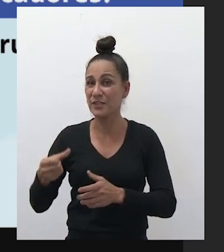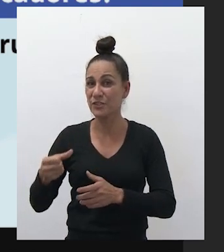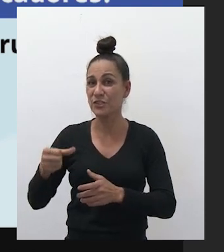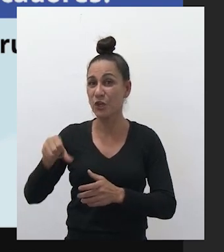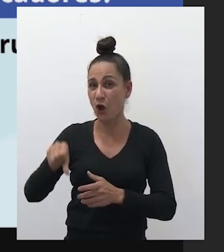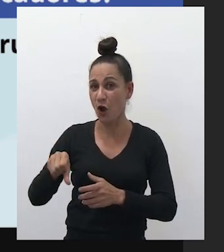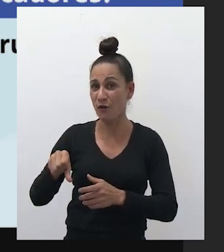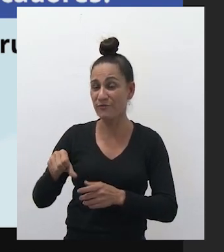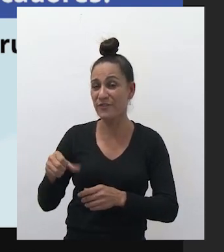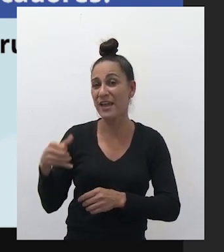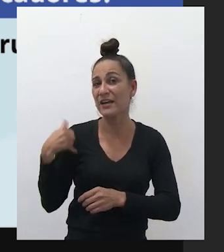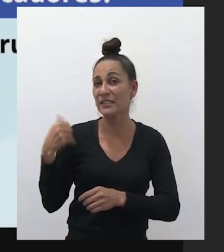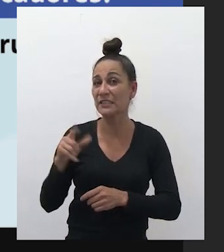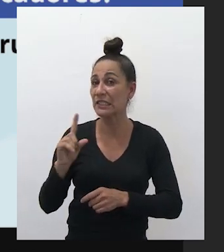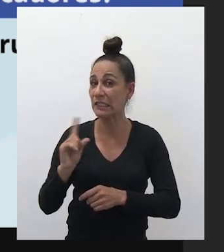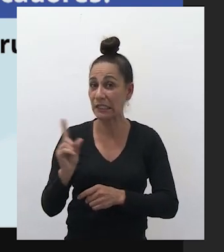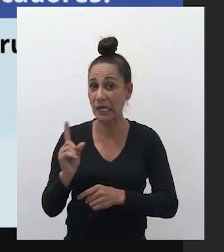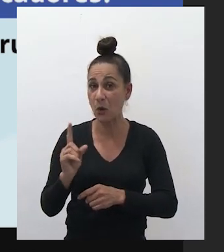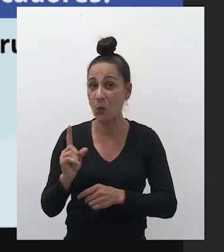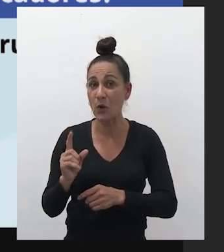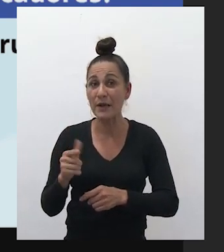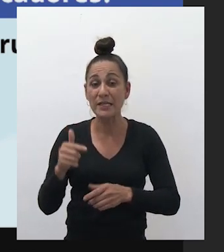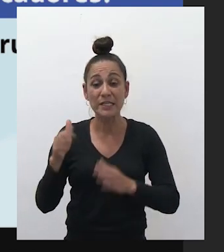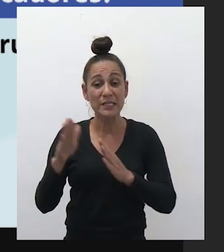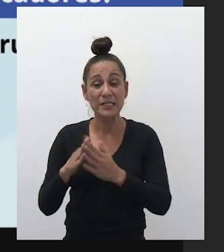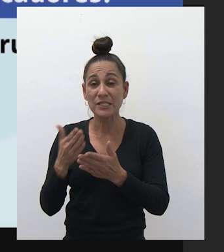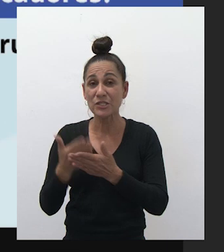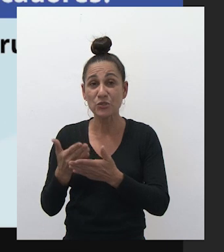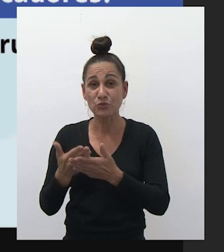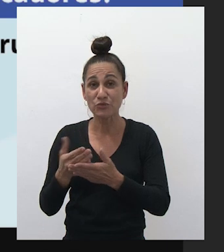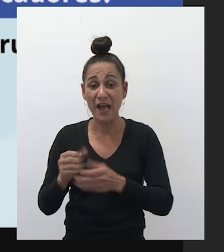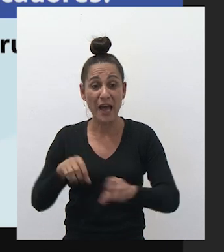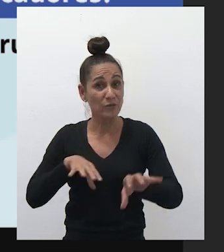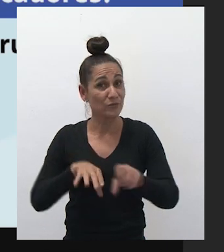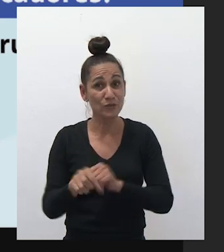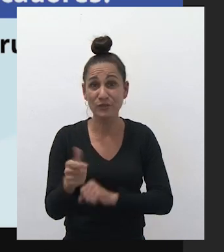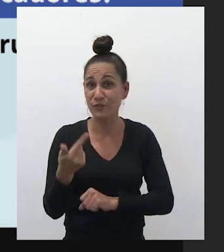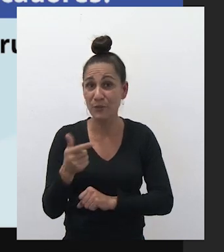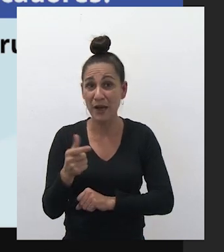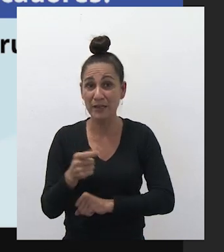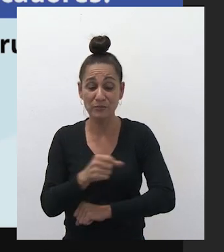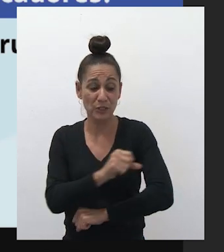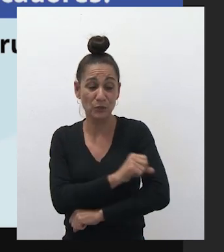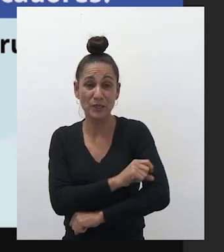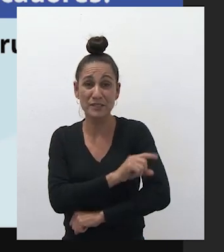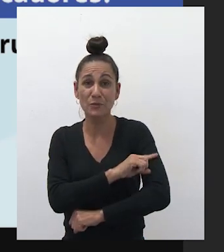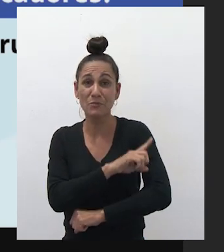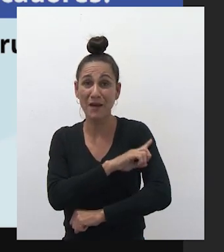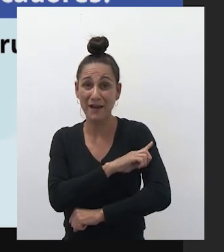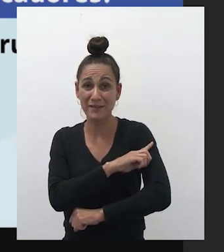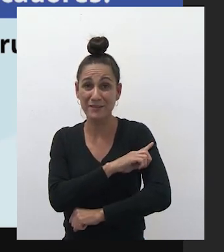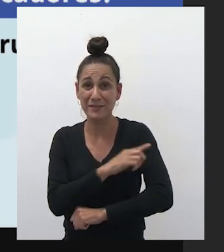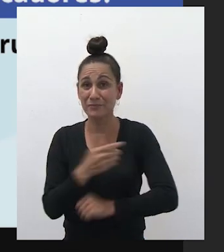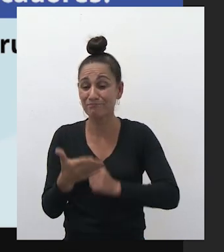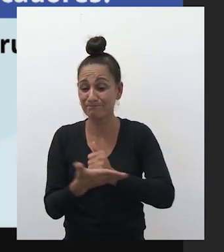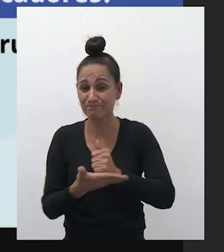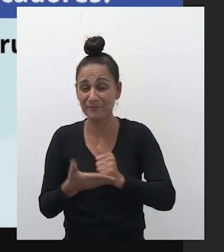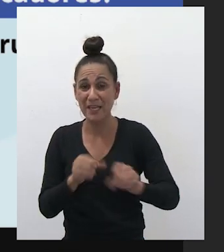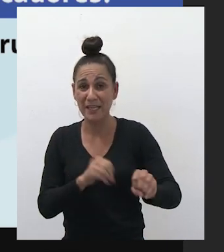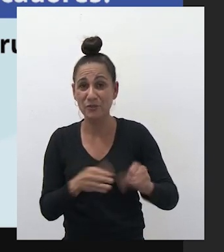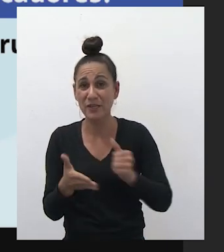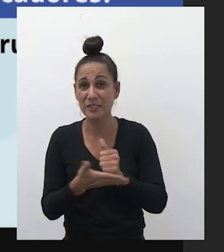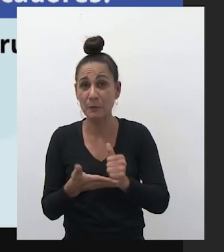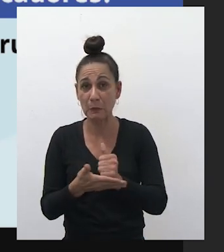não completaram a educação básica. É um número absurdo. 50 milhões de pessoas,